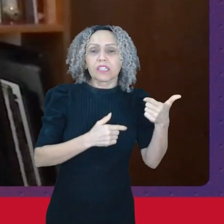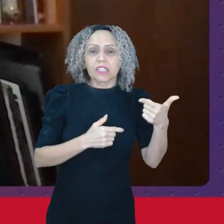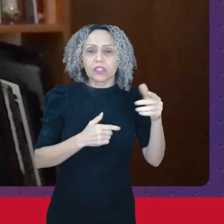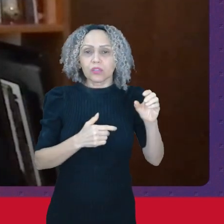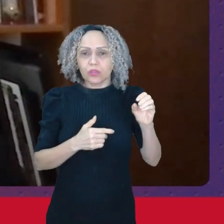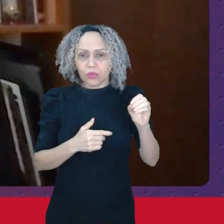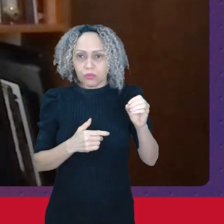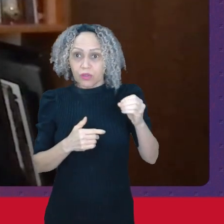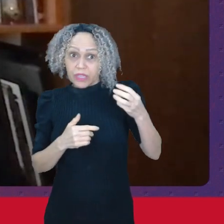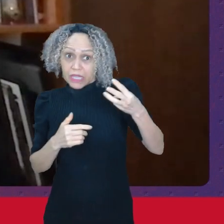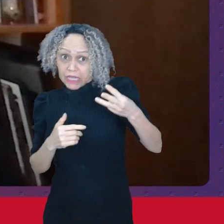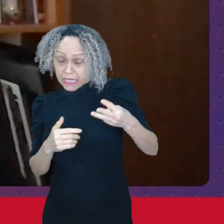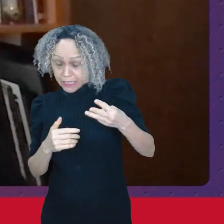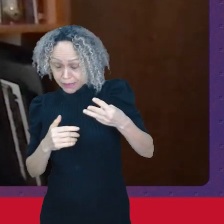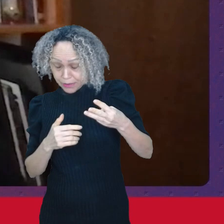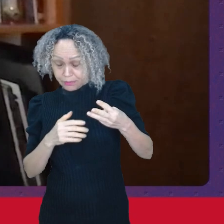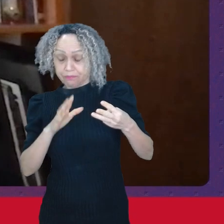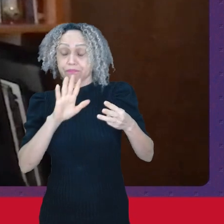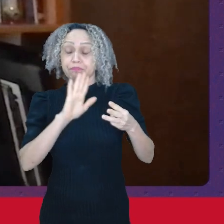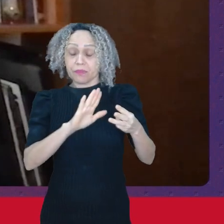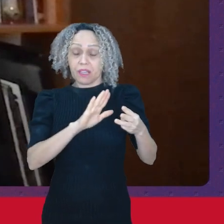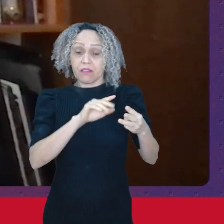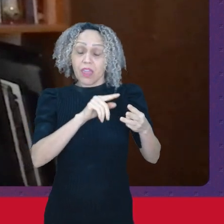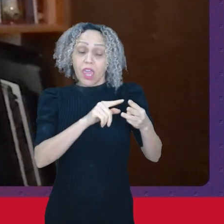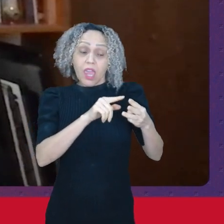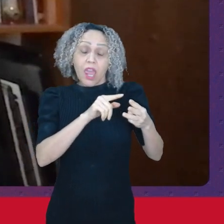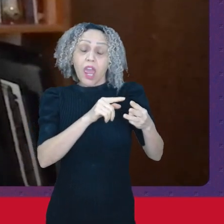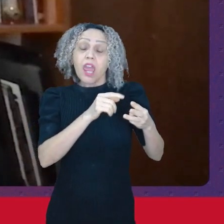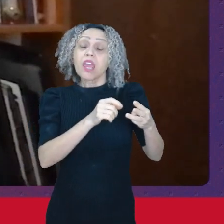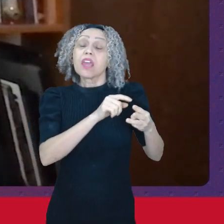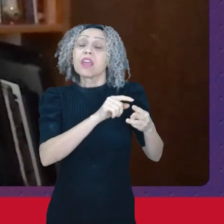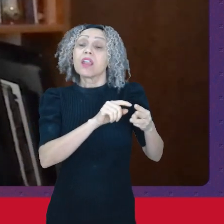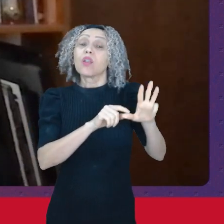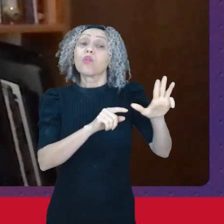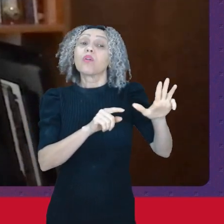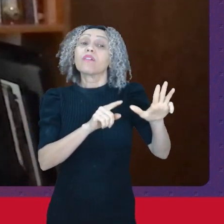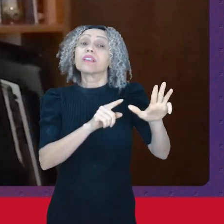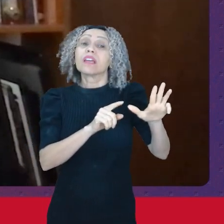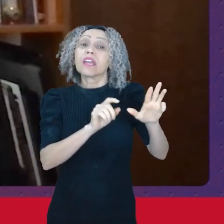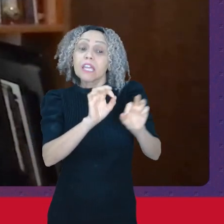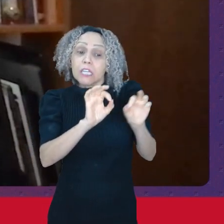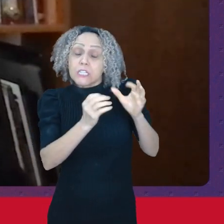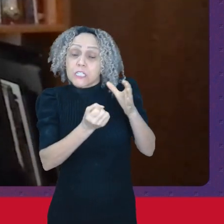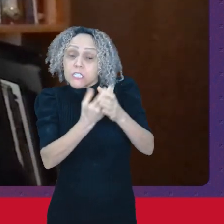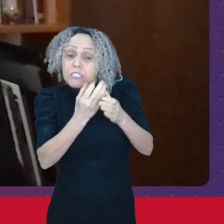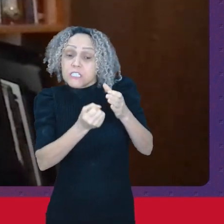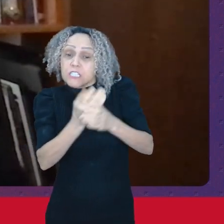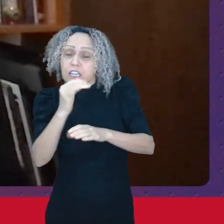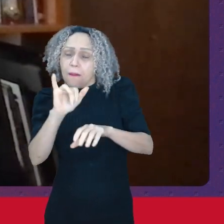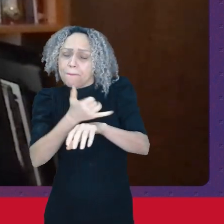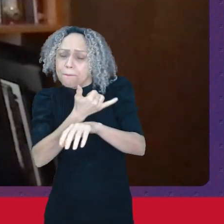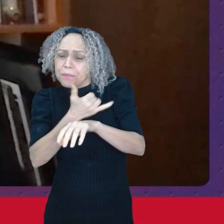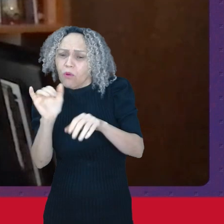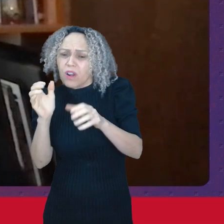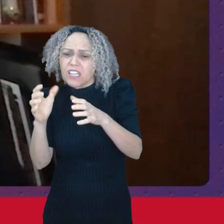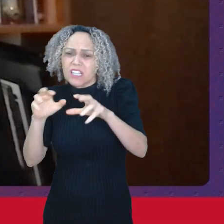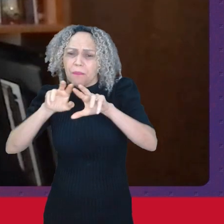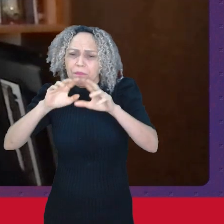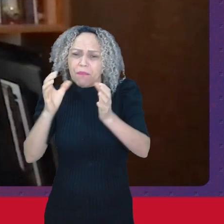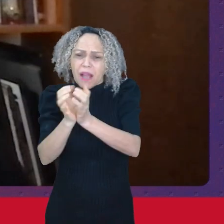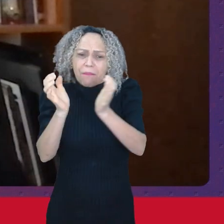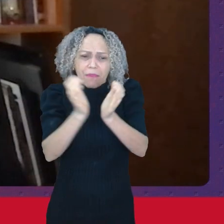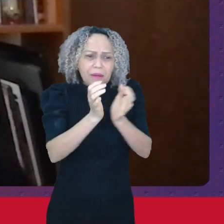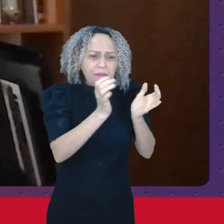emprego. E em 2004, pela primeira vez, o Brasil faz um estudo pelo IBGE, que é o